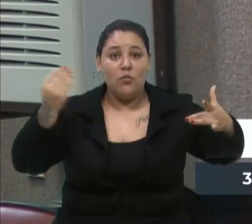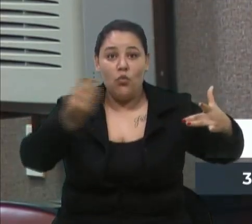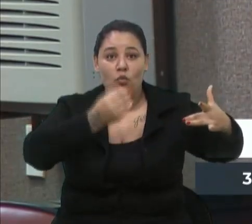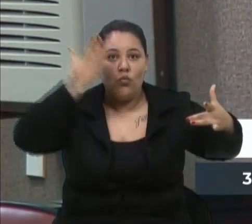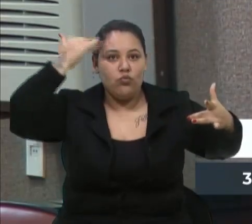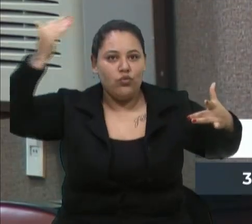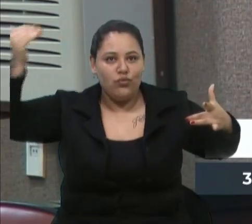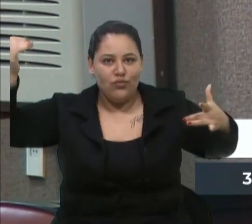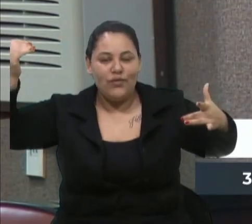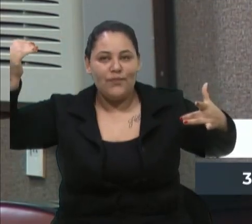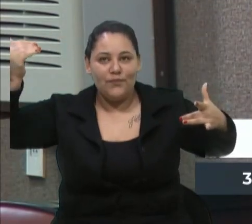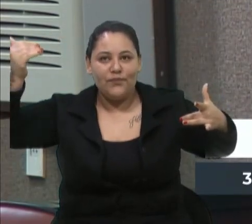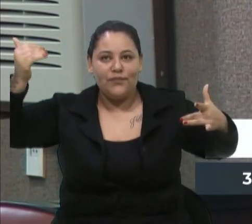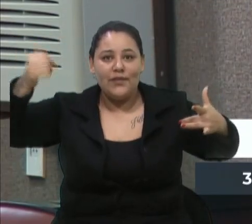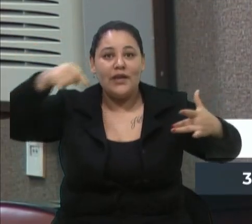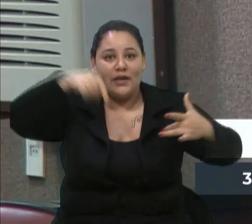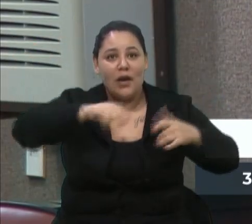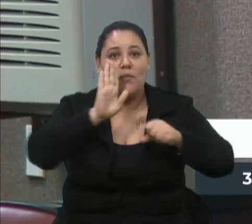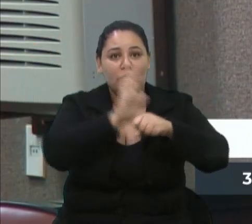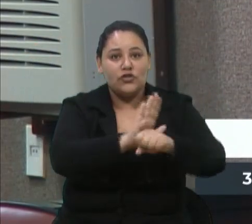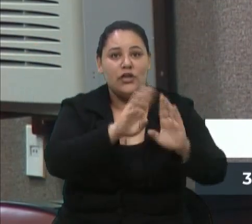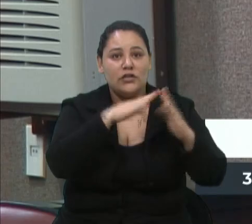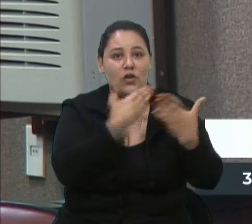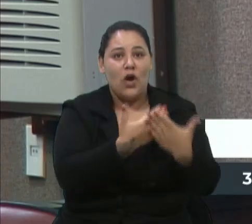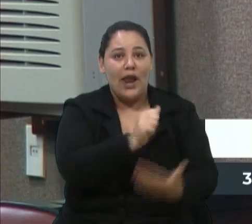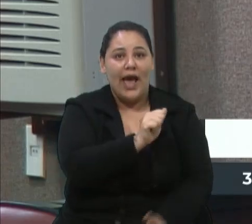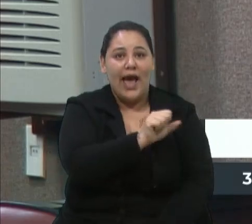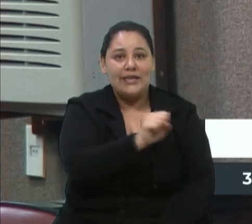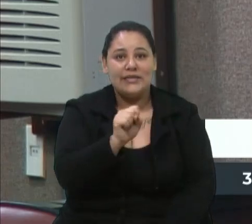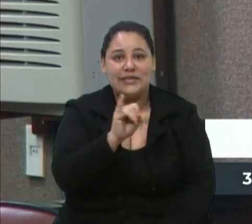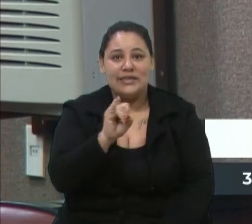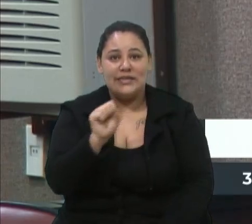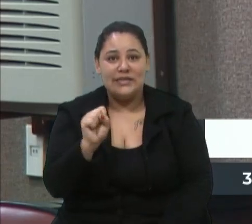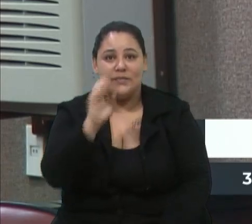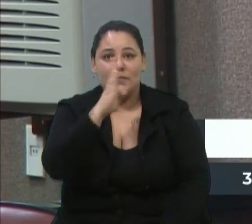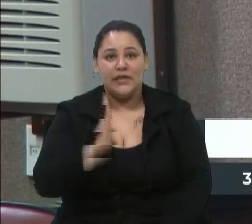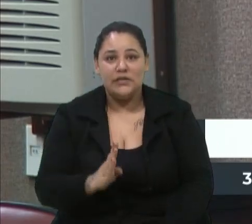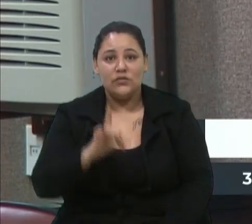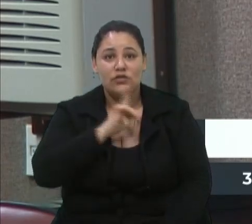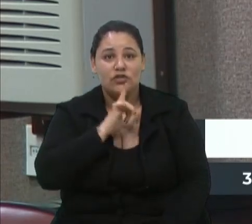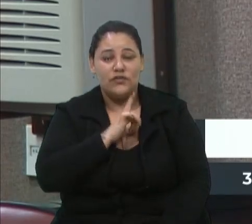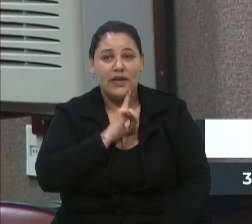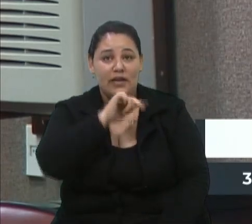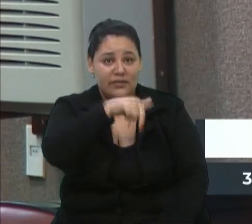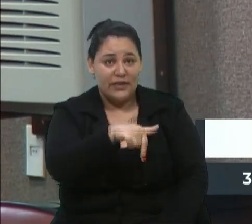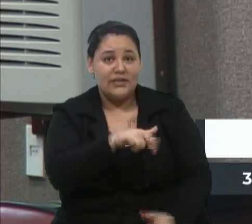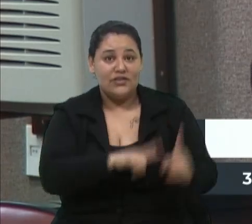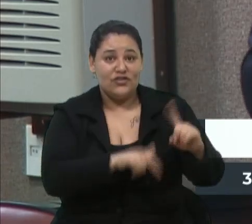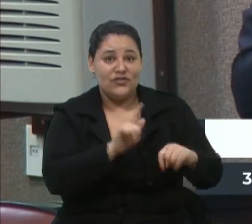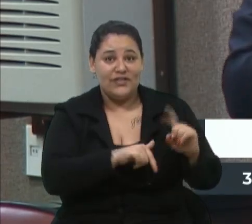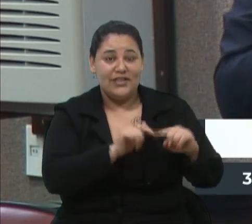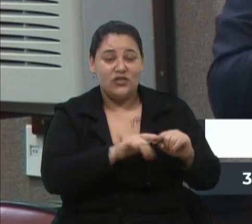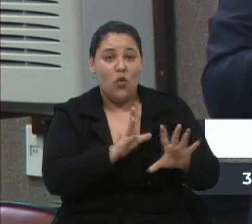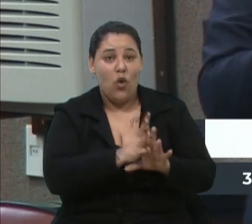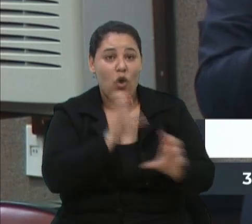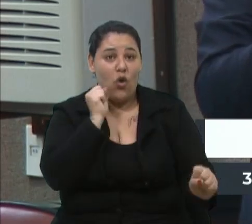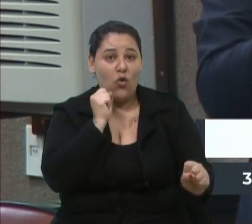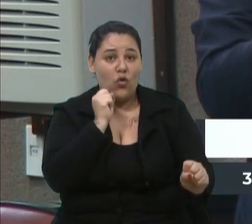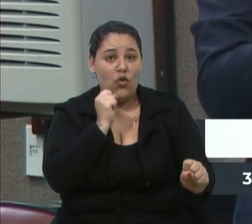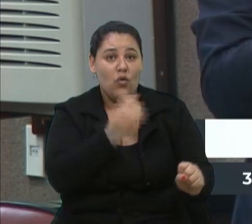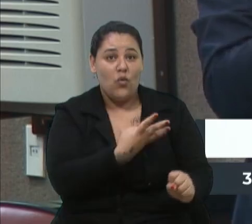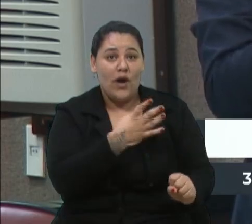esta ação foi para beneficiar a Escola Assis Brasil. E eles obtiveram nesta ação um lucro de R$